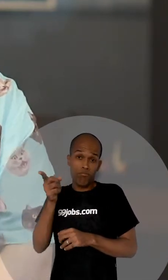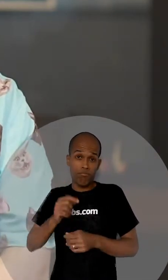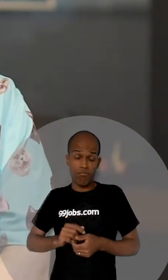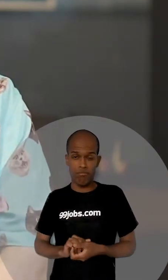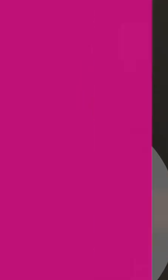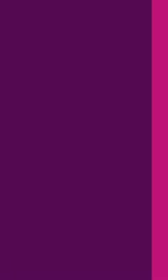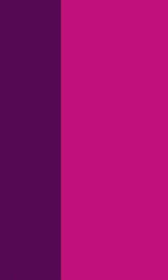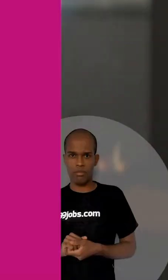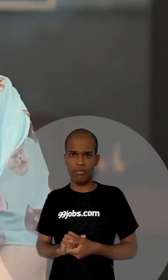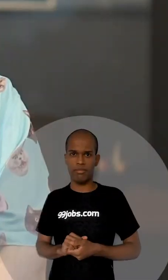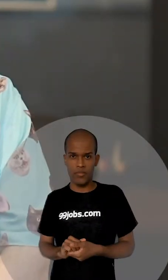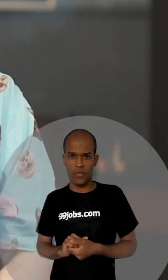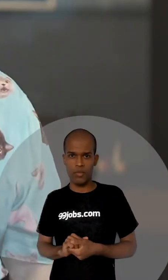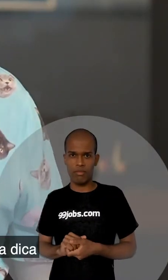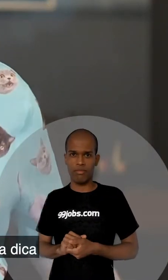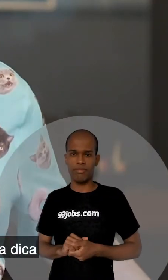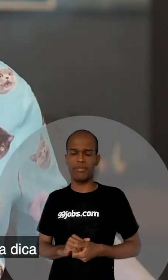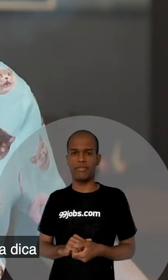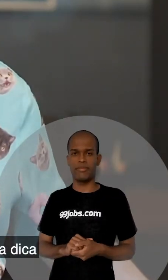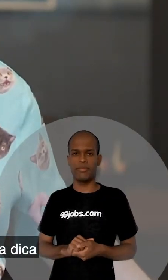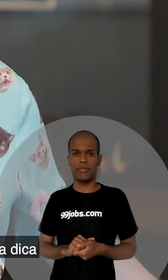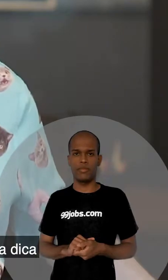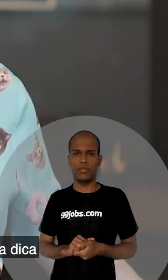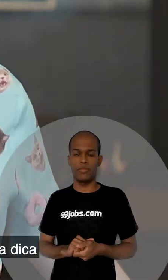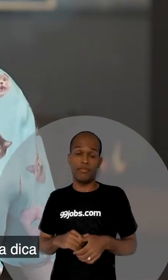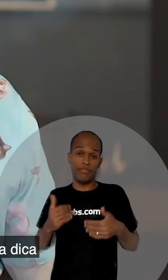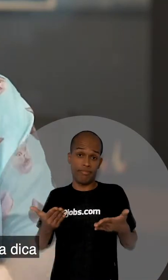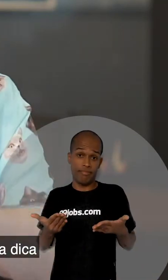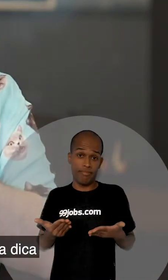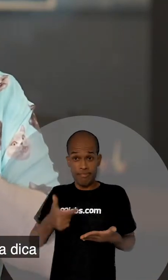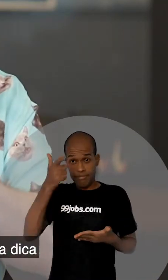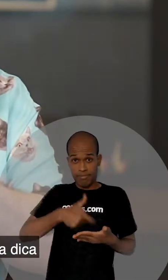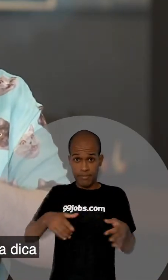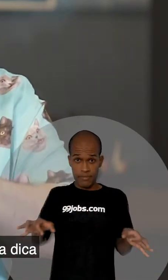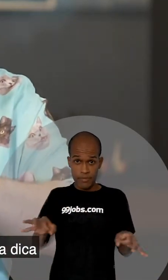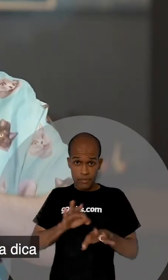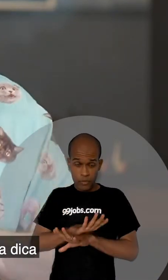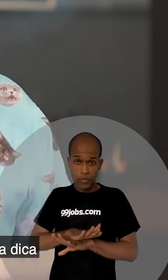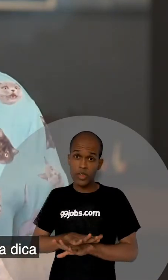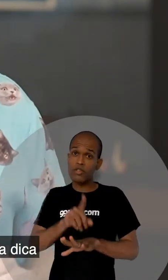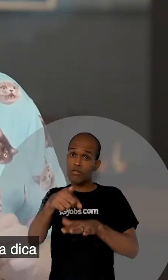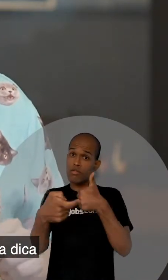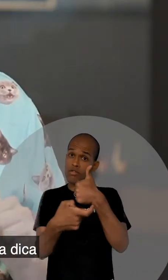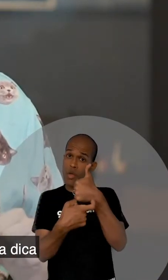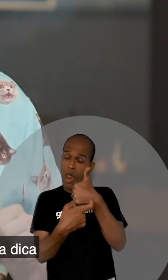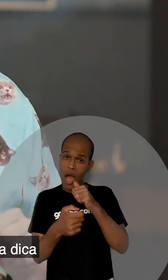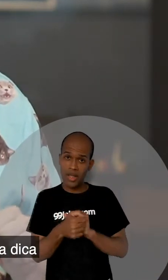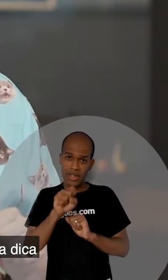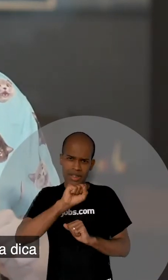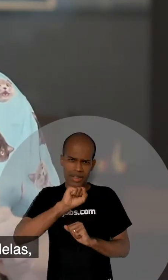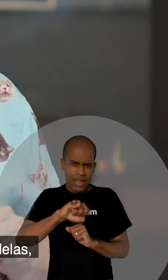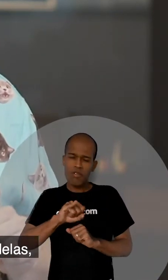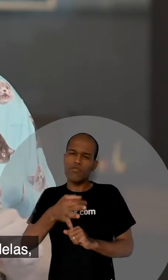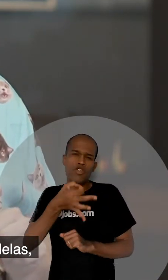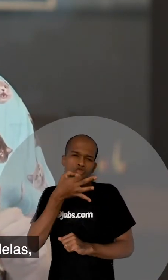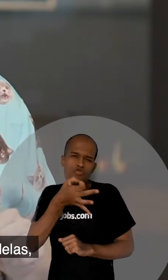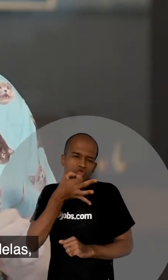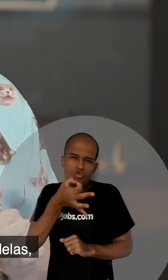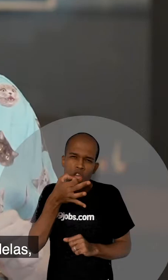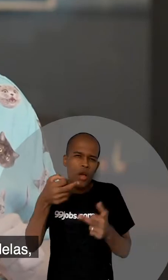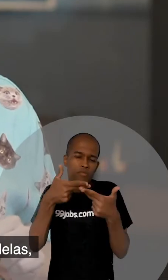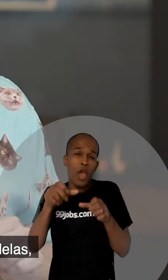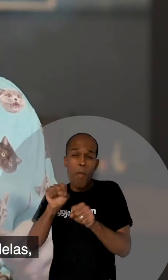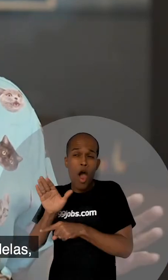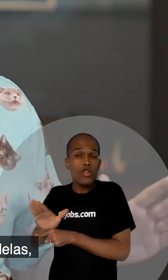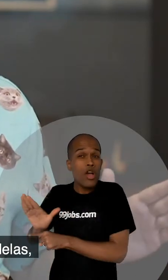que ir lá tentar. Eu vou ficando por aqui. Deixa seu like. Se você tiver mais alguma dica que pode ajudar